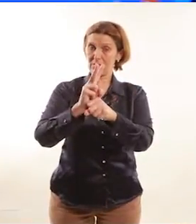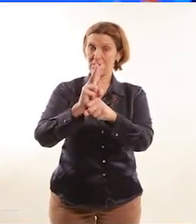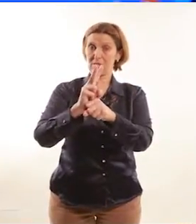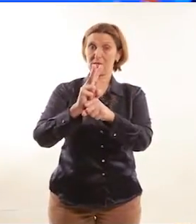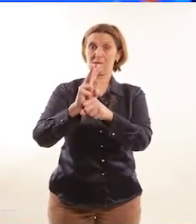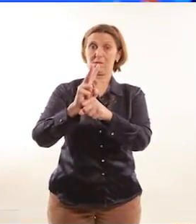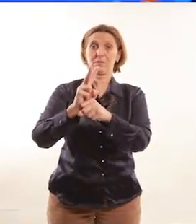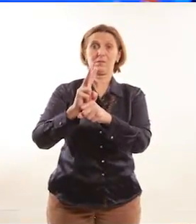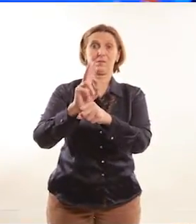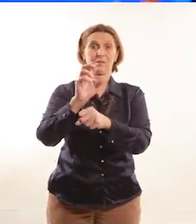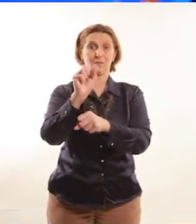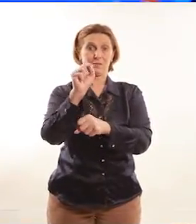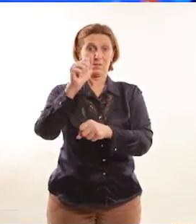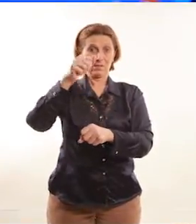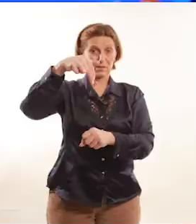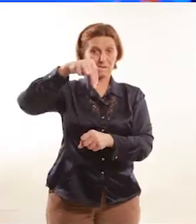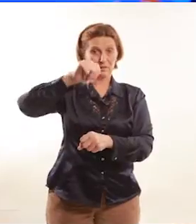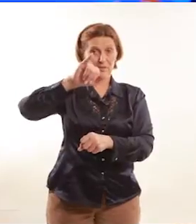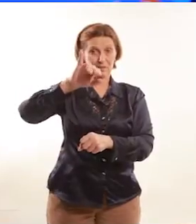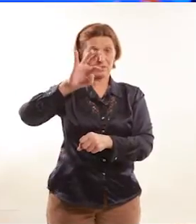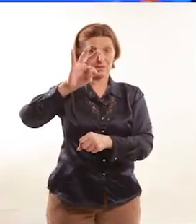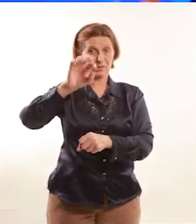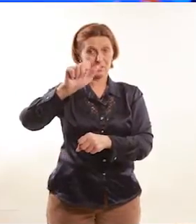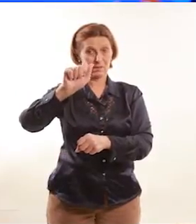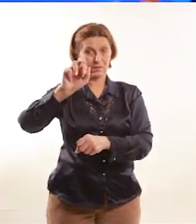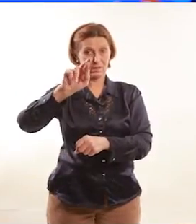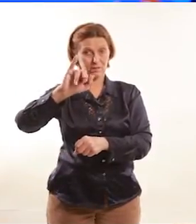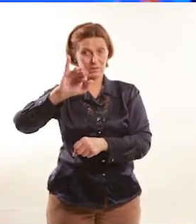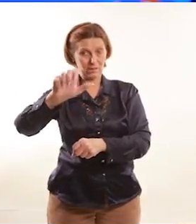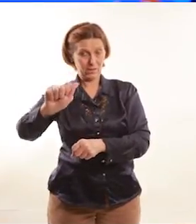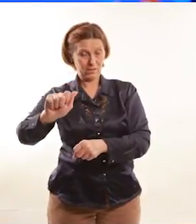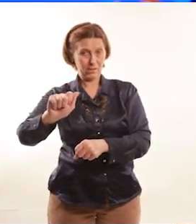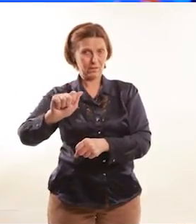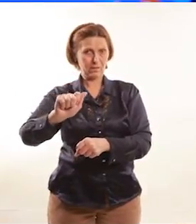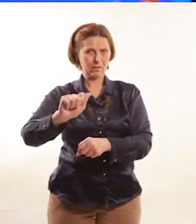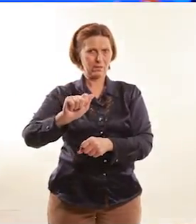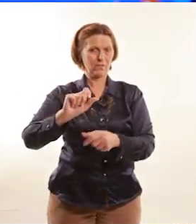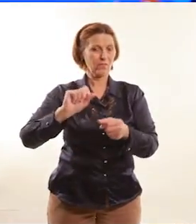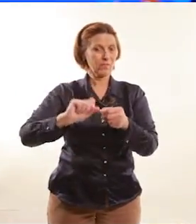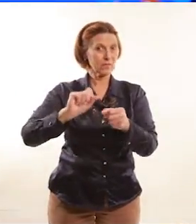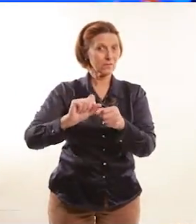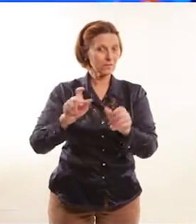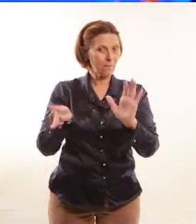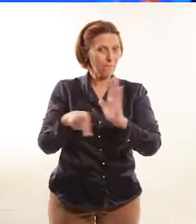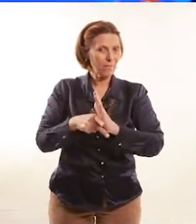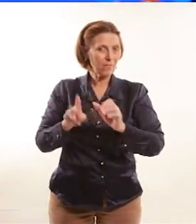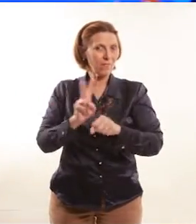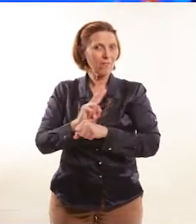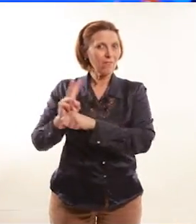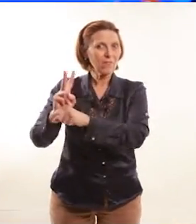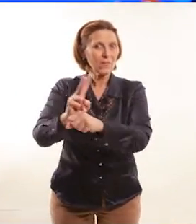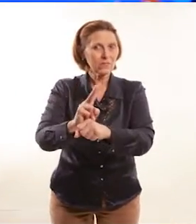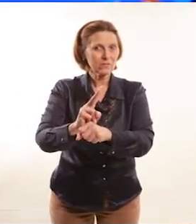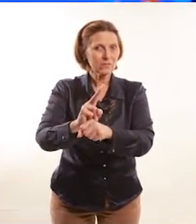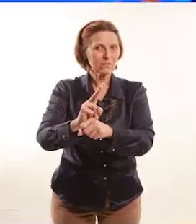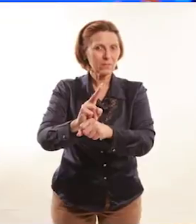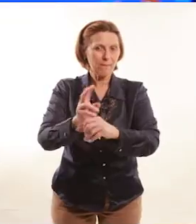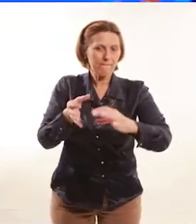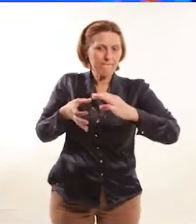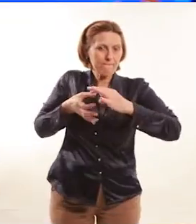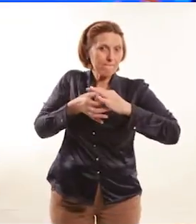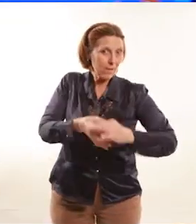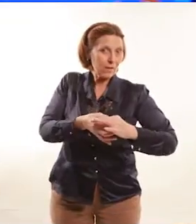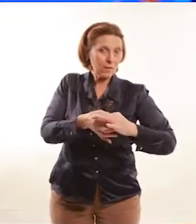a descentralização das ações e operacionalização da própria vigilância sanitária, eles passam a entrar, a compor esse